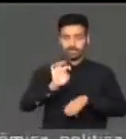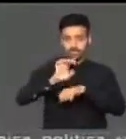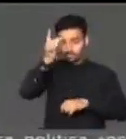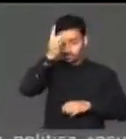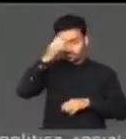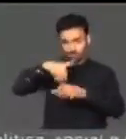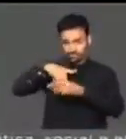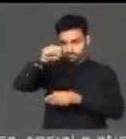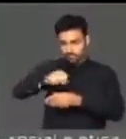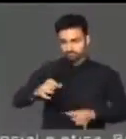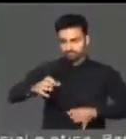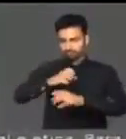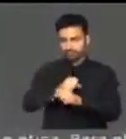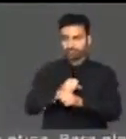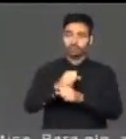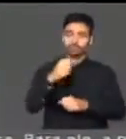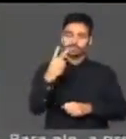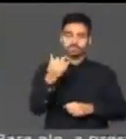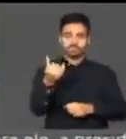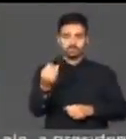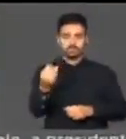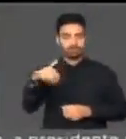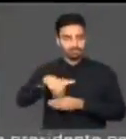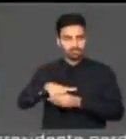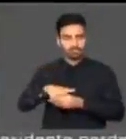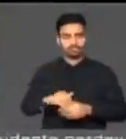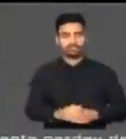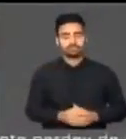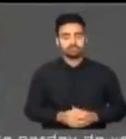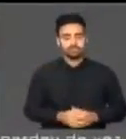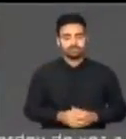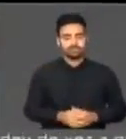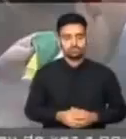totalizou 260 votos. Vamos para o